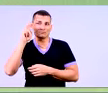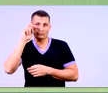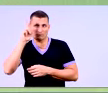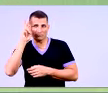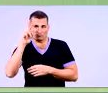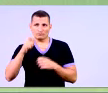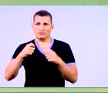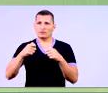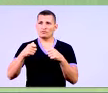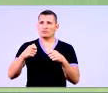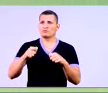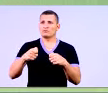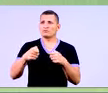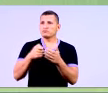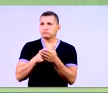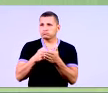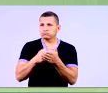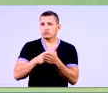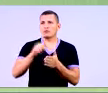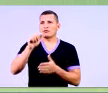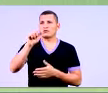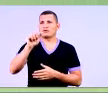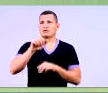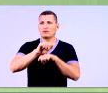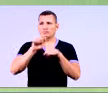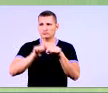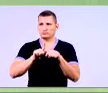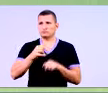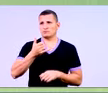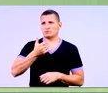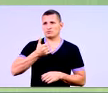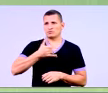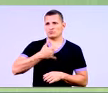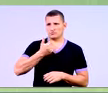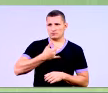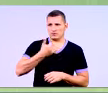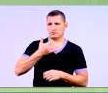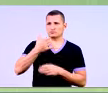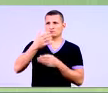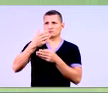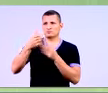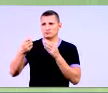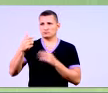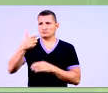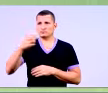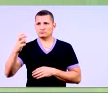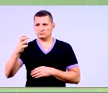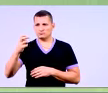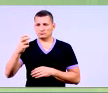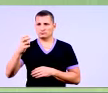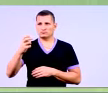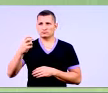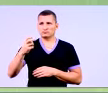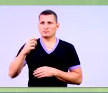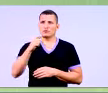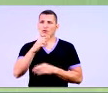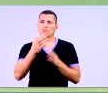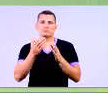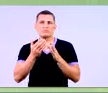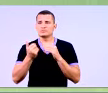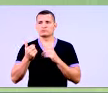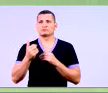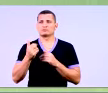oritmo recebe 21 notem que há o que eu fiz o que eu não pedi pro usuário